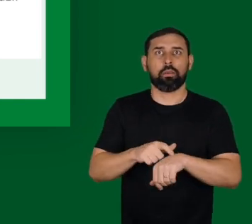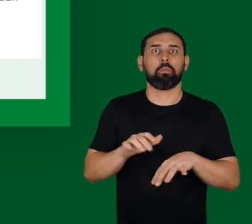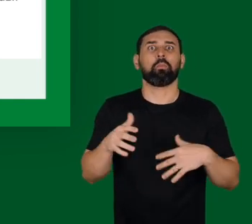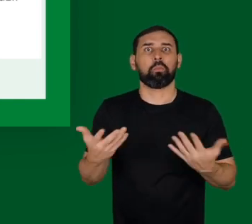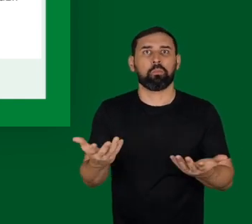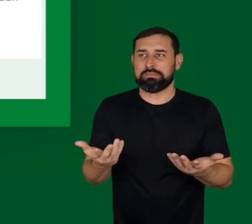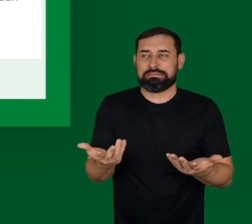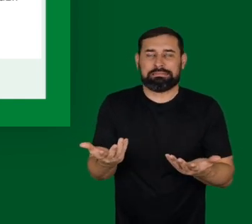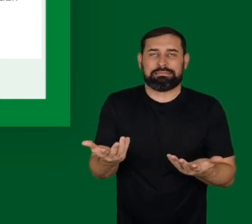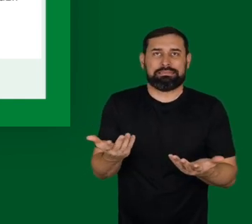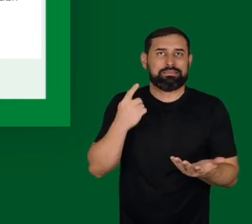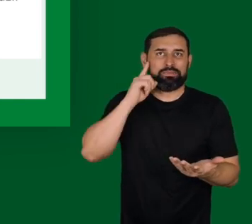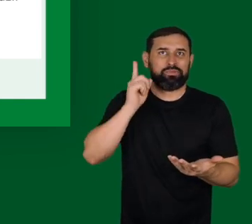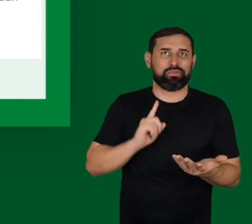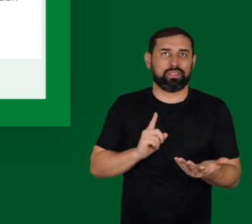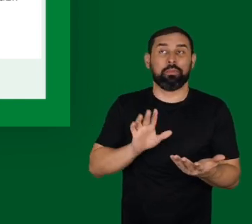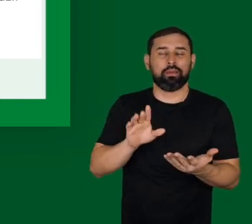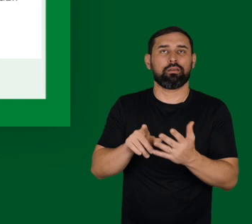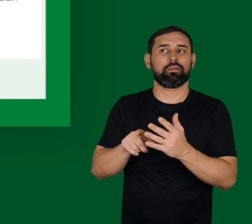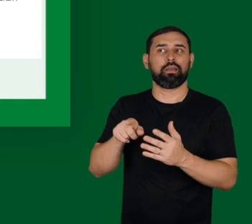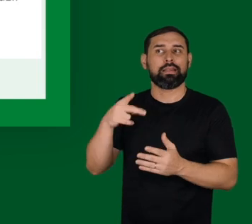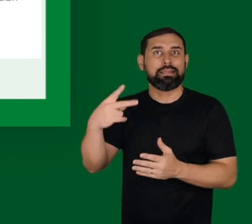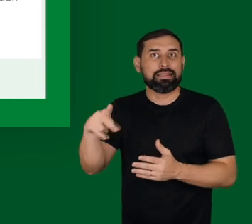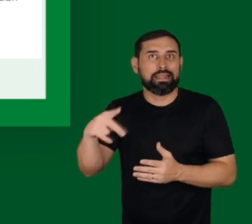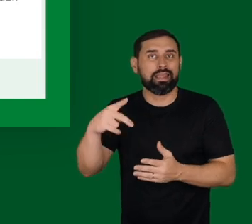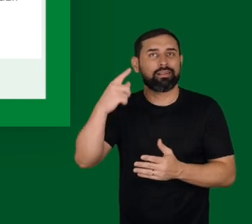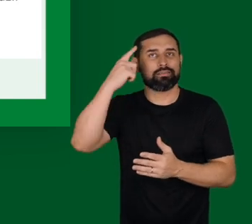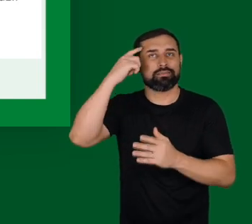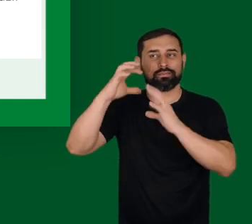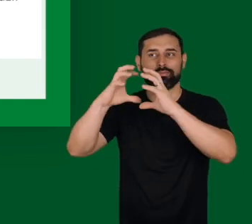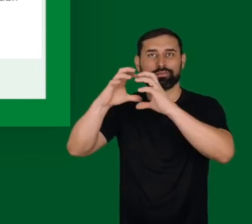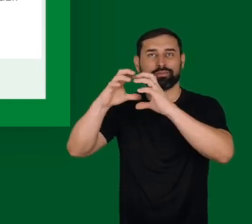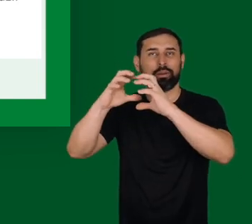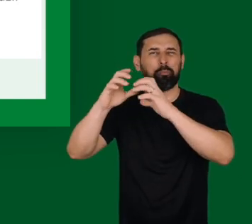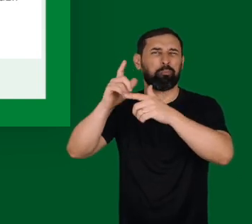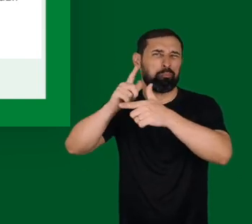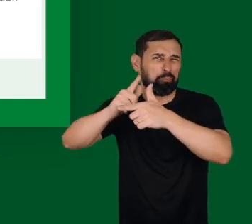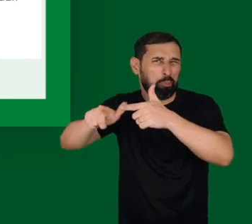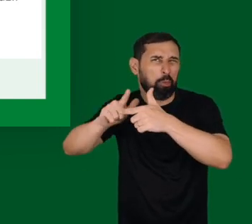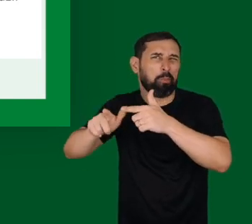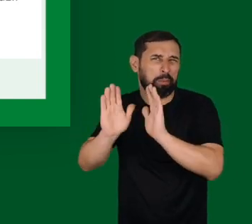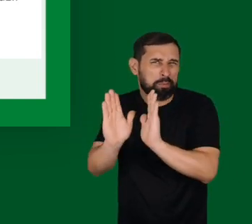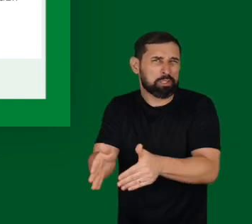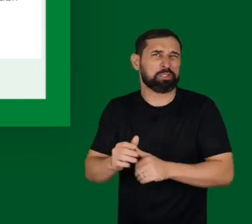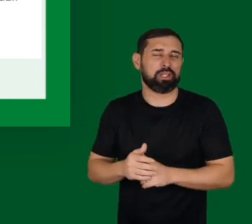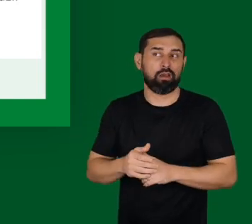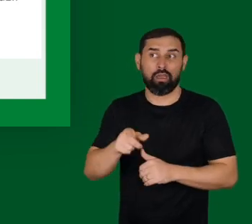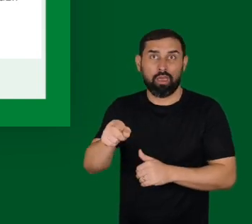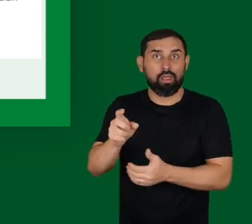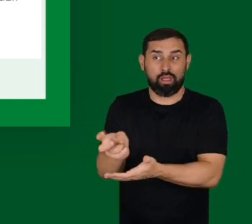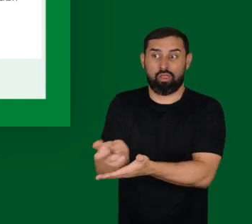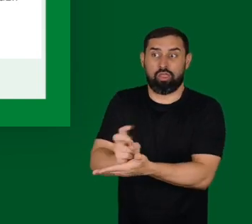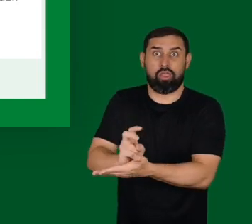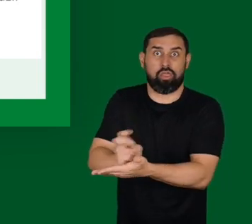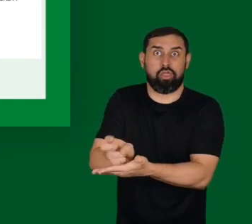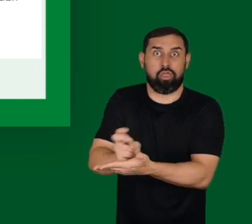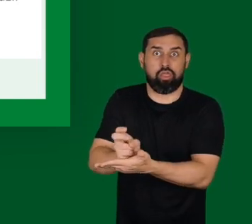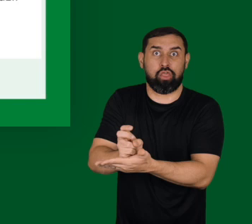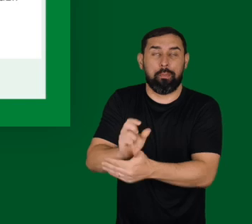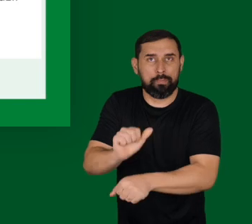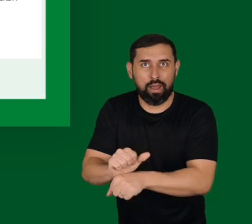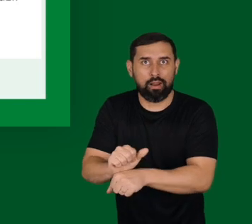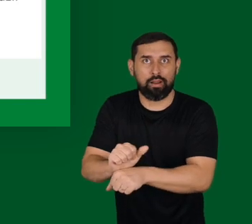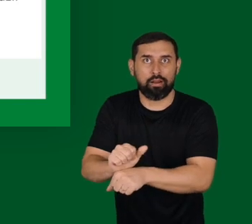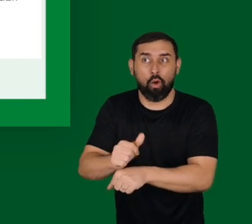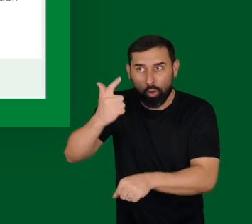criança maior, né, em especial se estiver associado a casos. Ai, agora travei, né? Quase